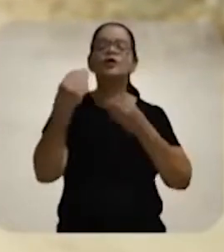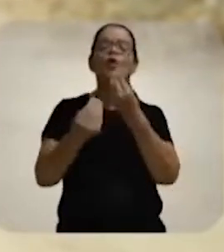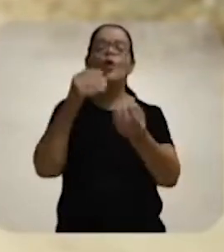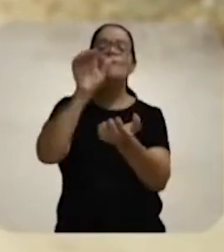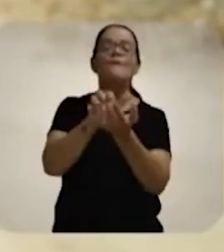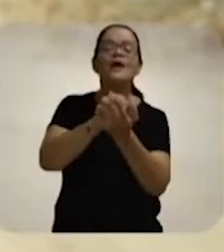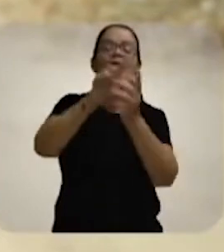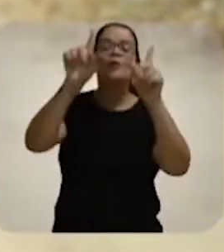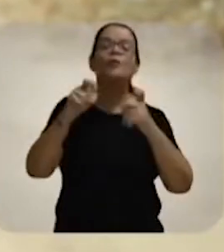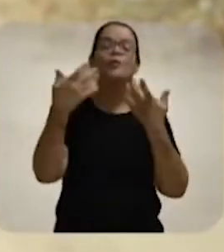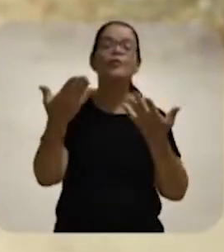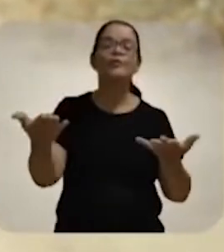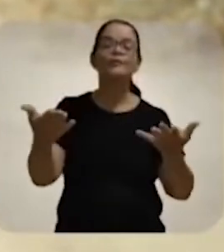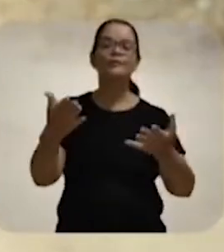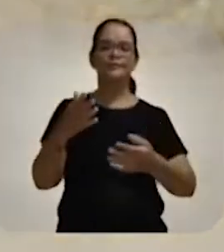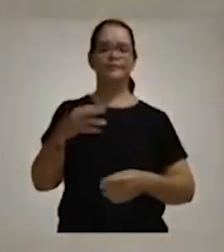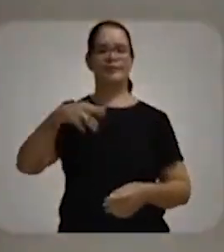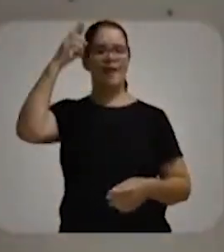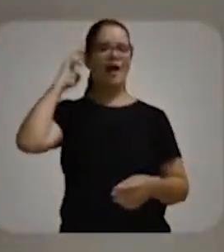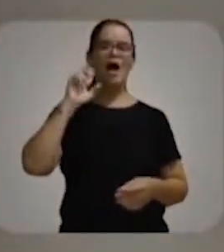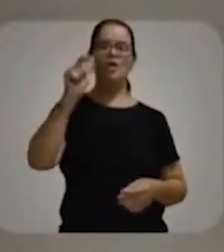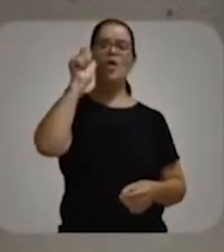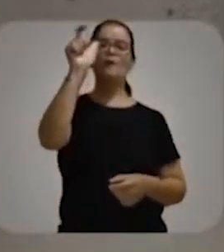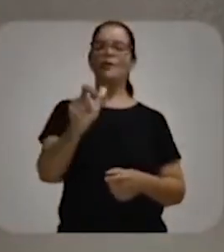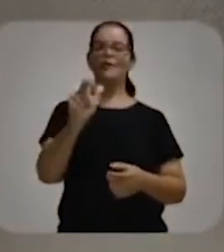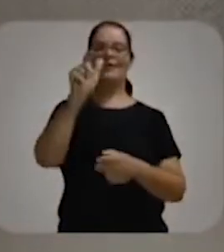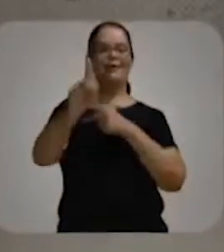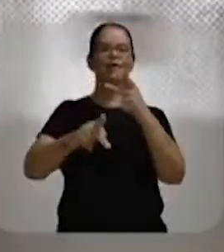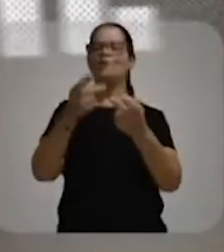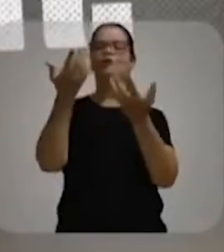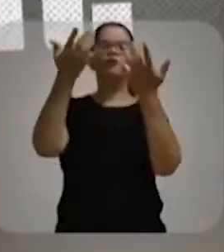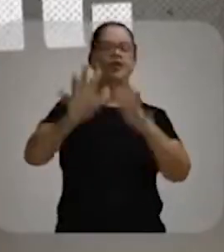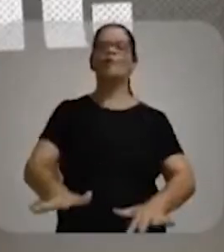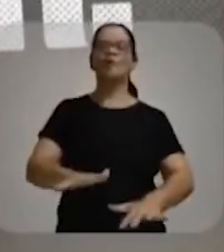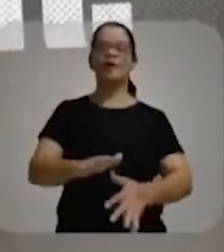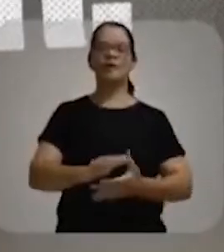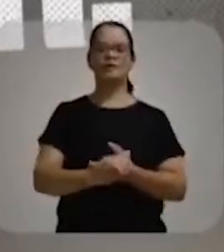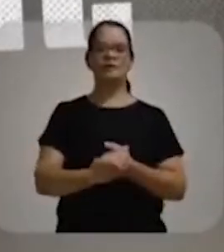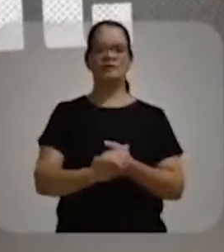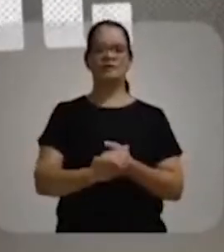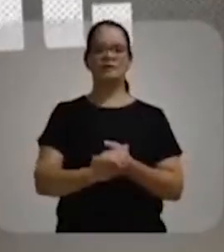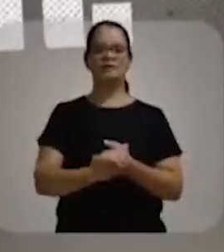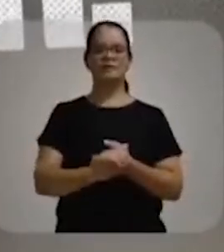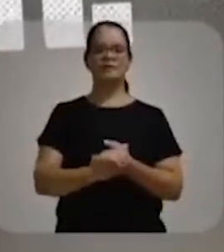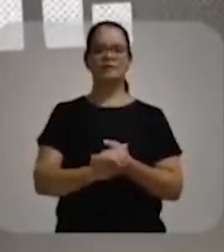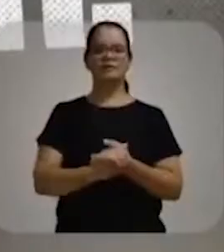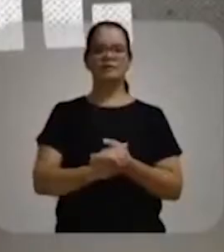como é que ela vai governar Pernambuco? Raquel, a mulher que o povo não quer.